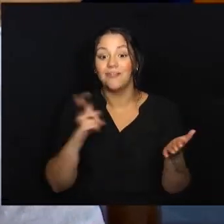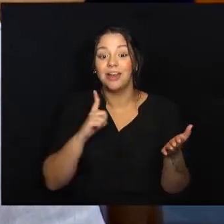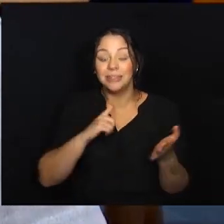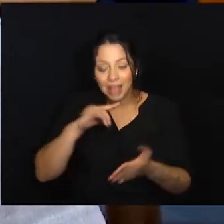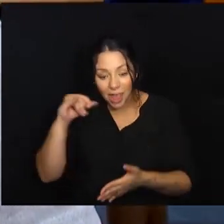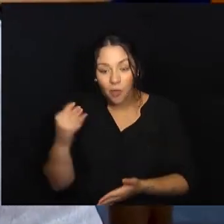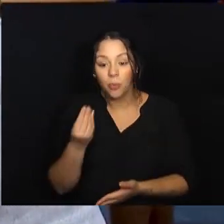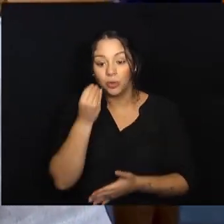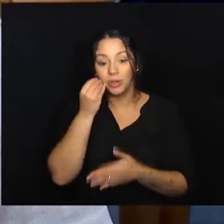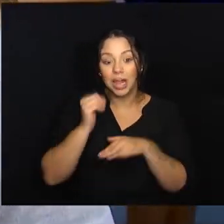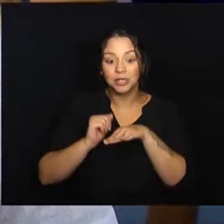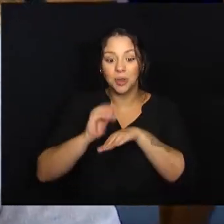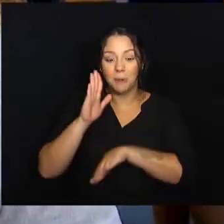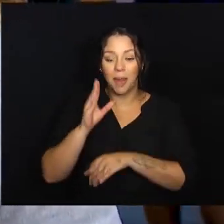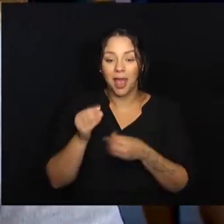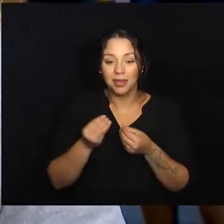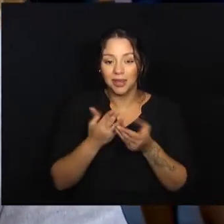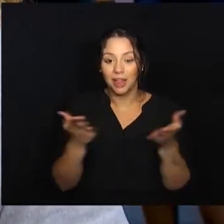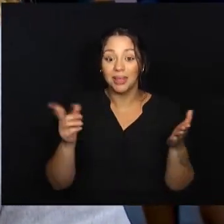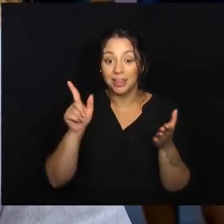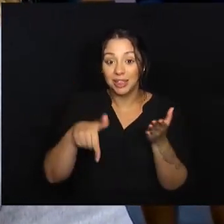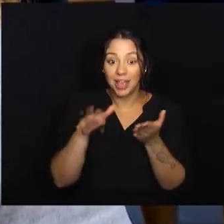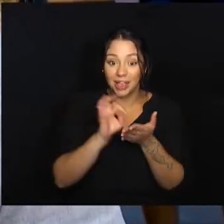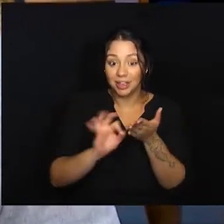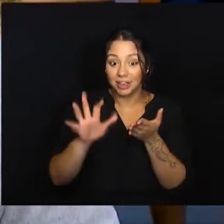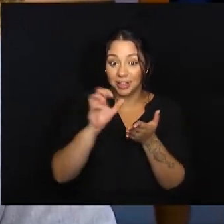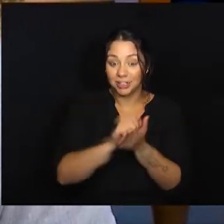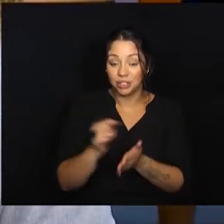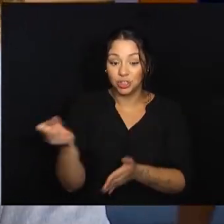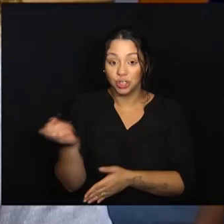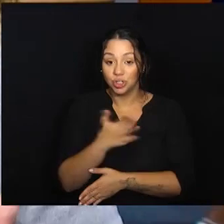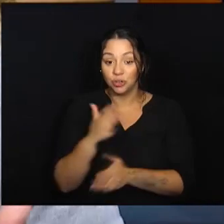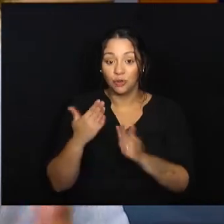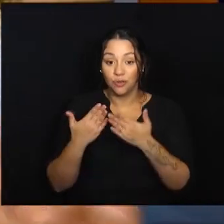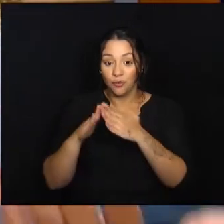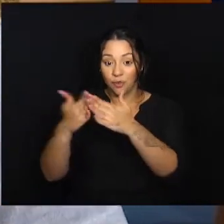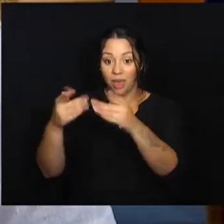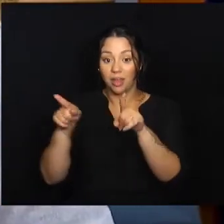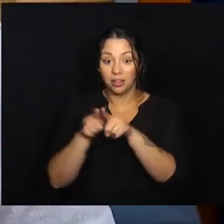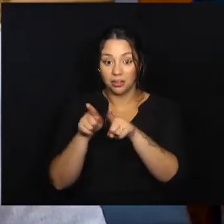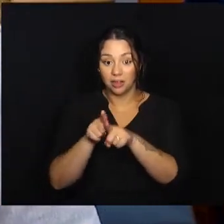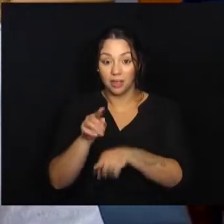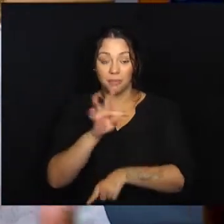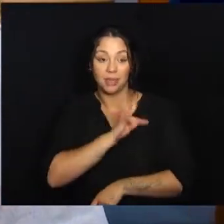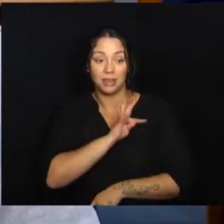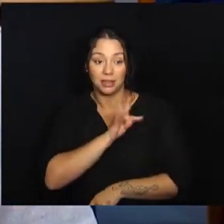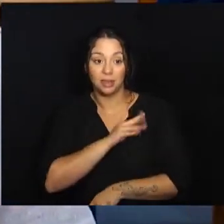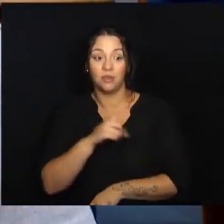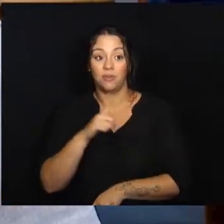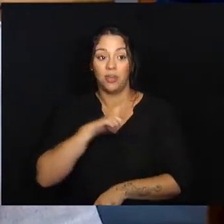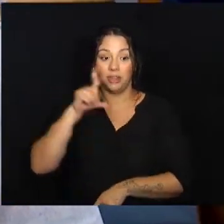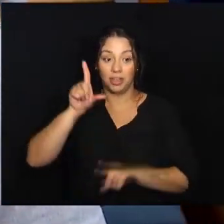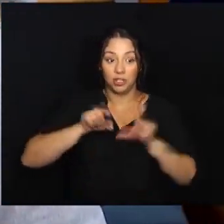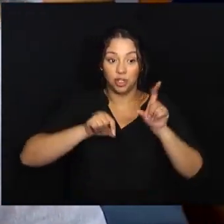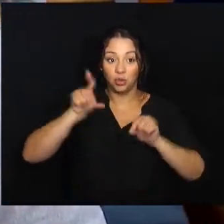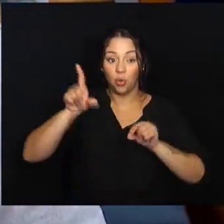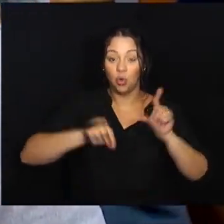oportunidade a mais, que é o cadastramento novamente das favelas e dos técnicos. Vai ter uma escolha e